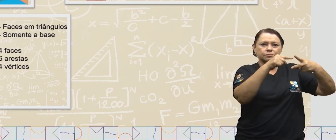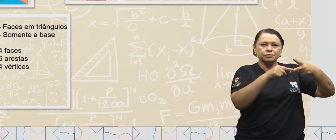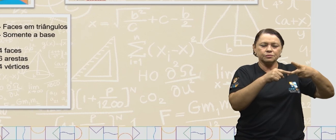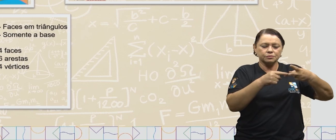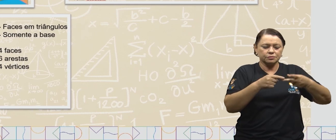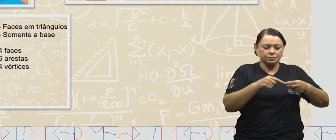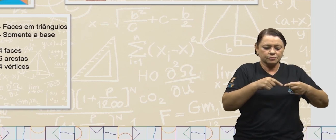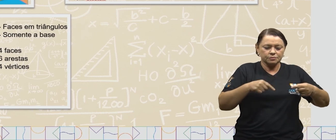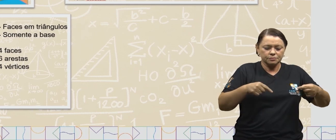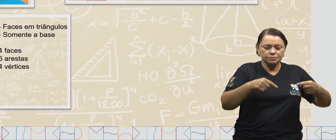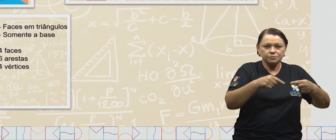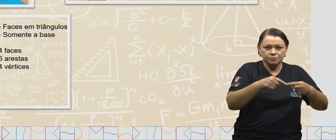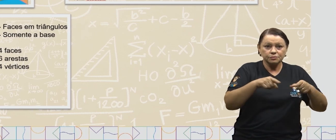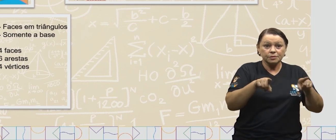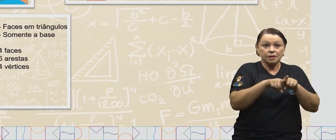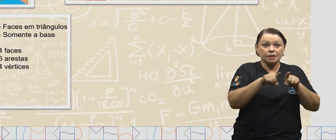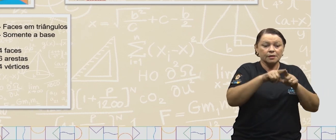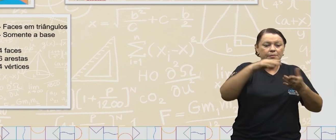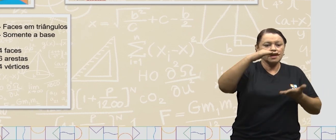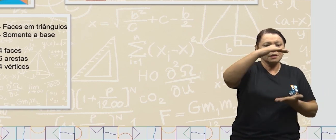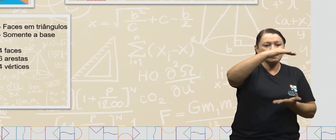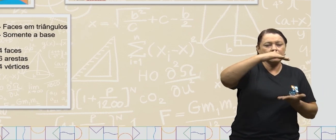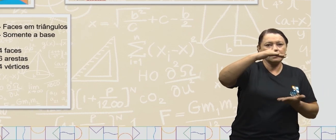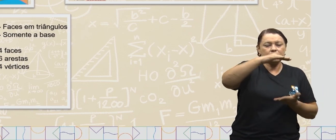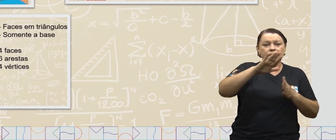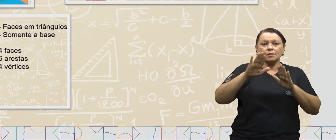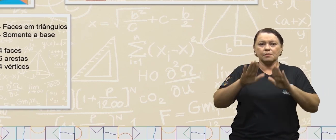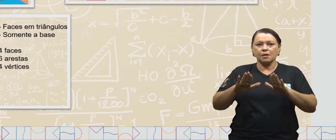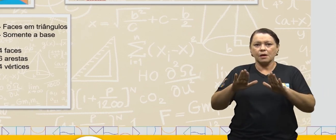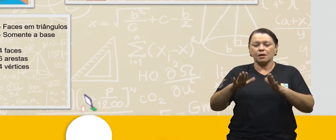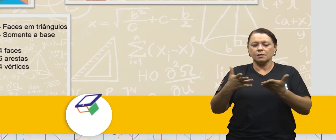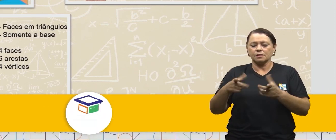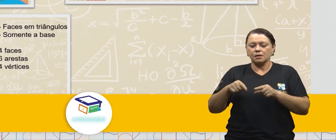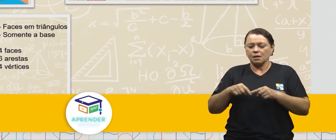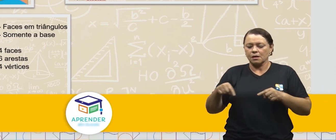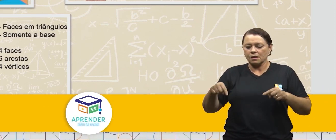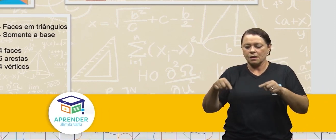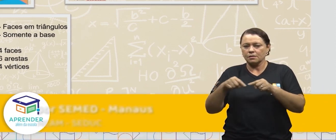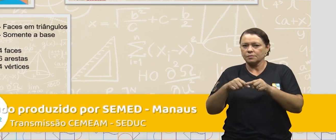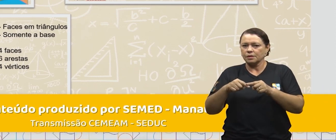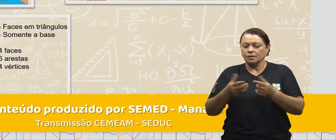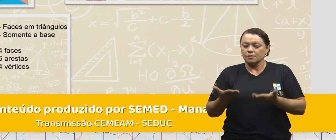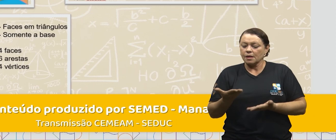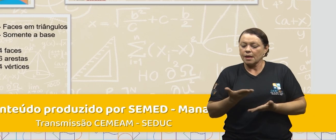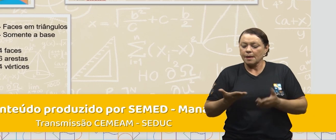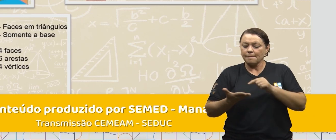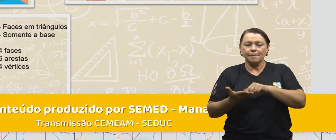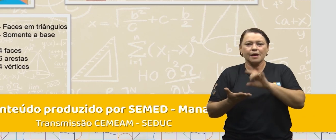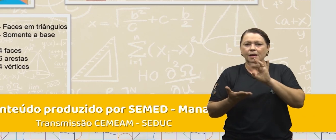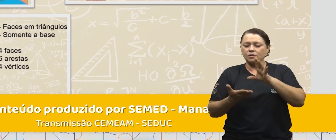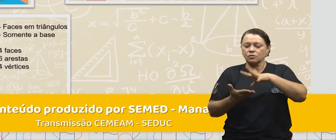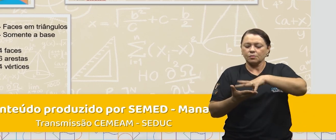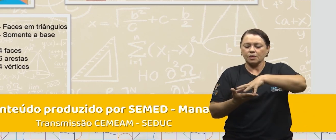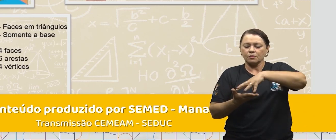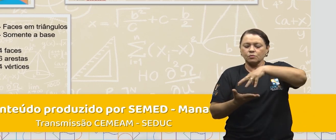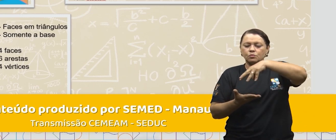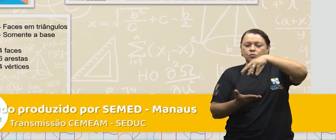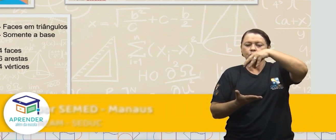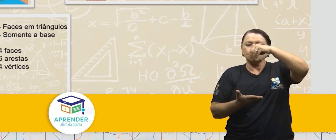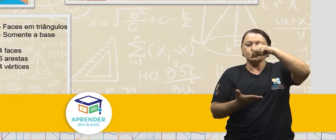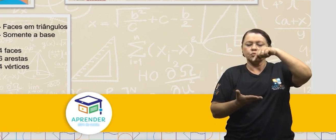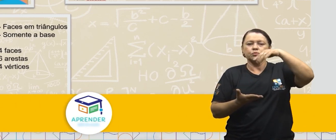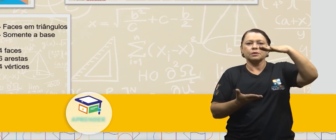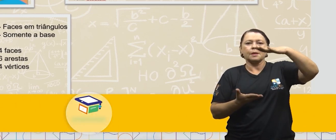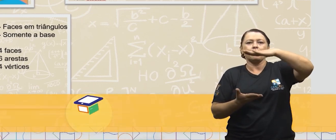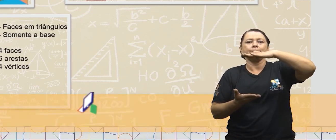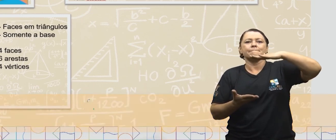sua base e em seu topo. Já as pirâmides possuem somente a base,